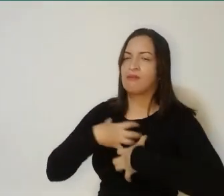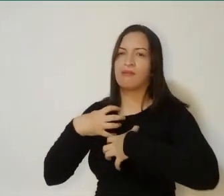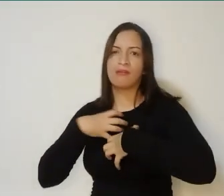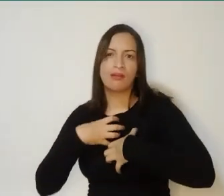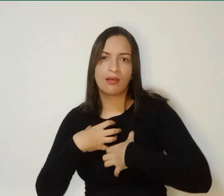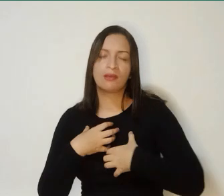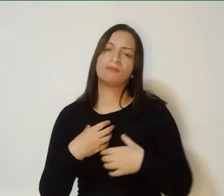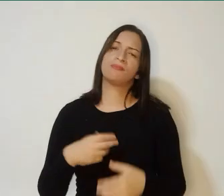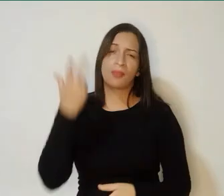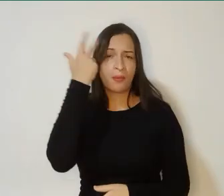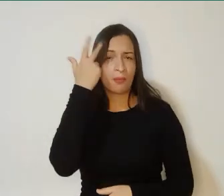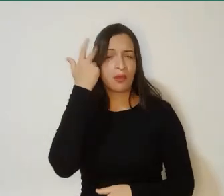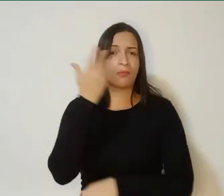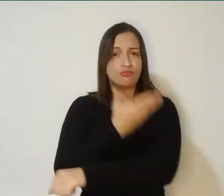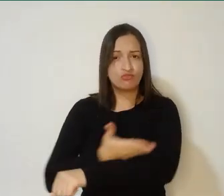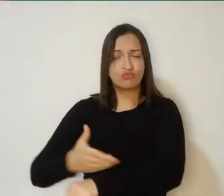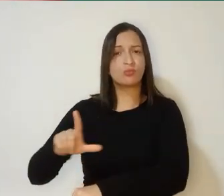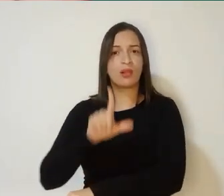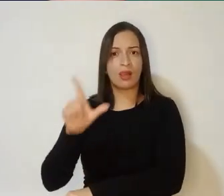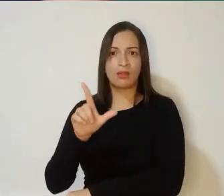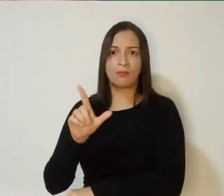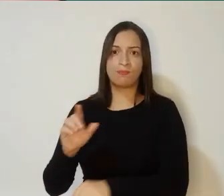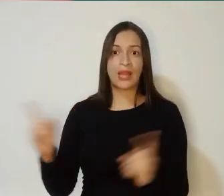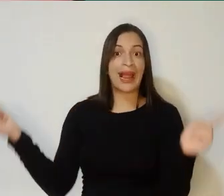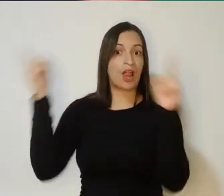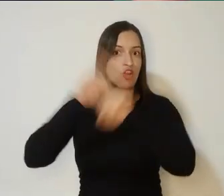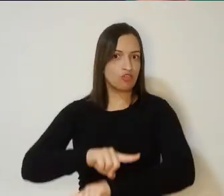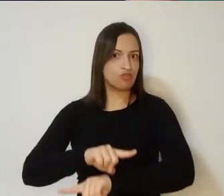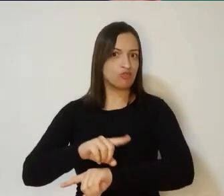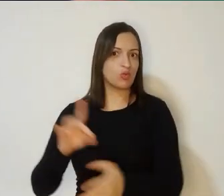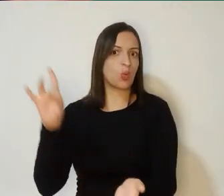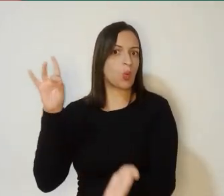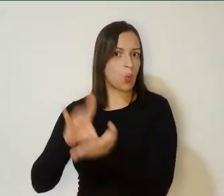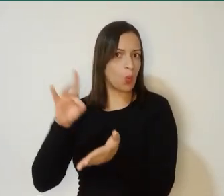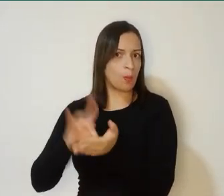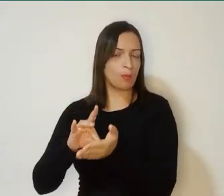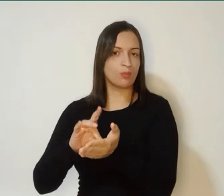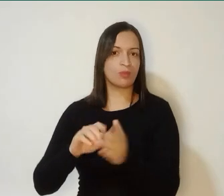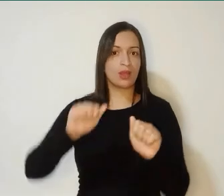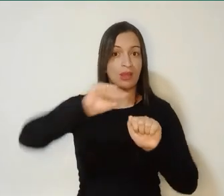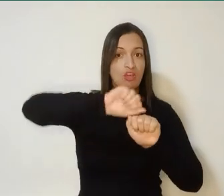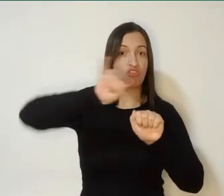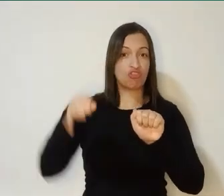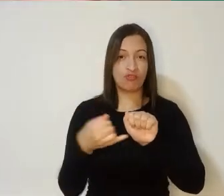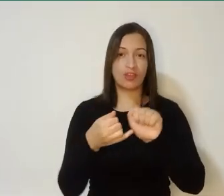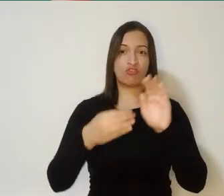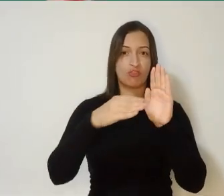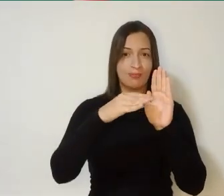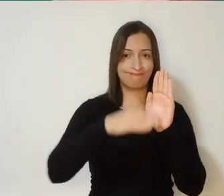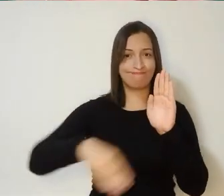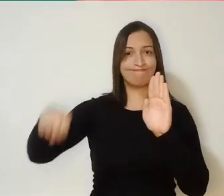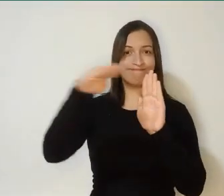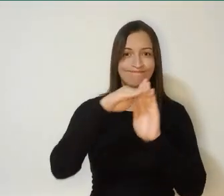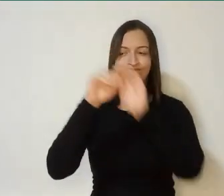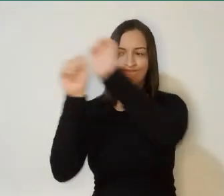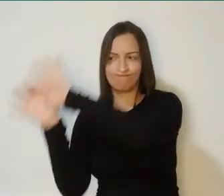um estilo literário. Os realistas vão contra, né, os românticos, porque eles vão se libertar das hipérboles